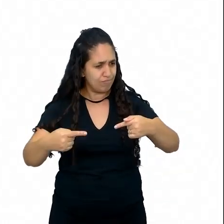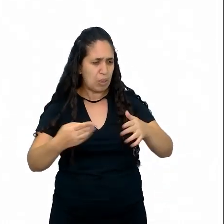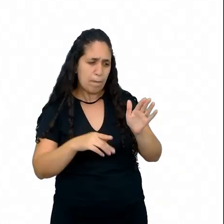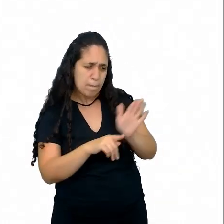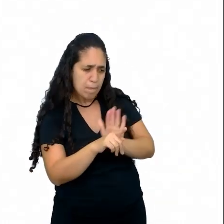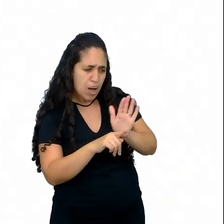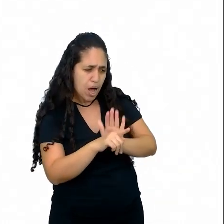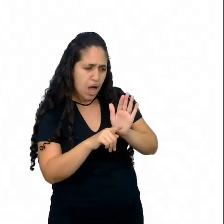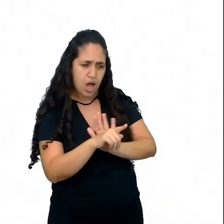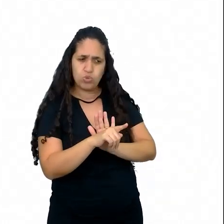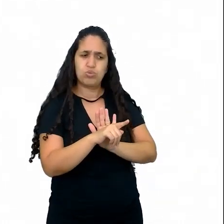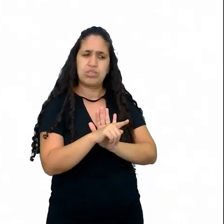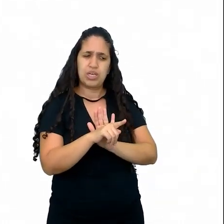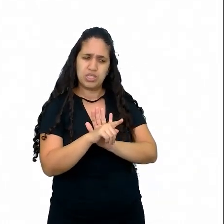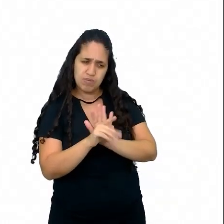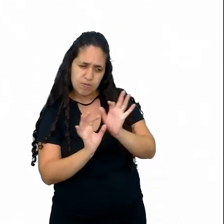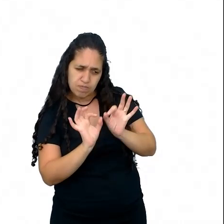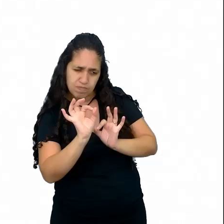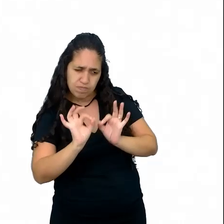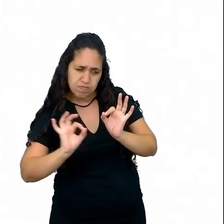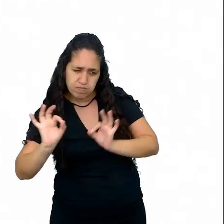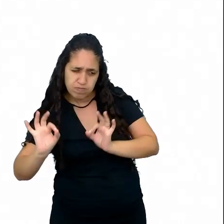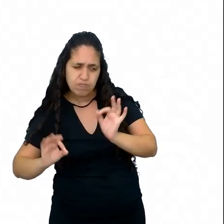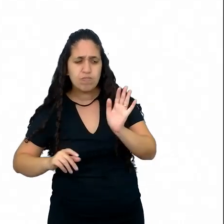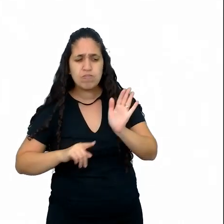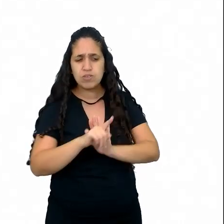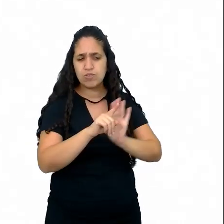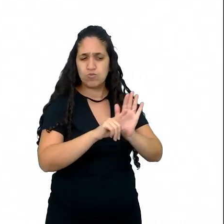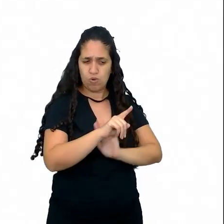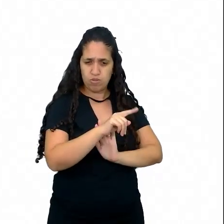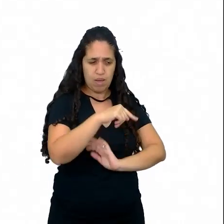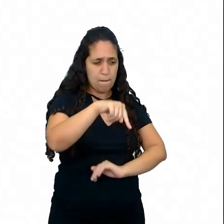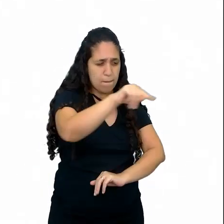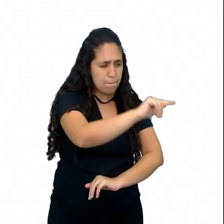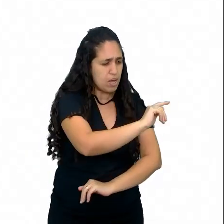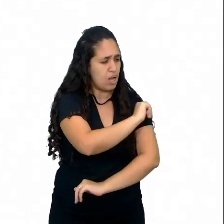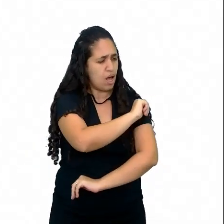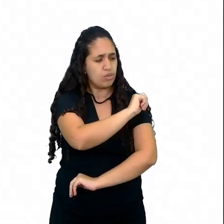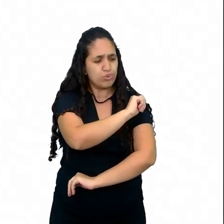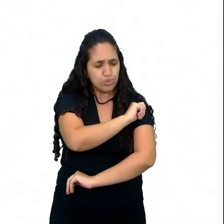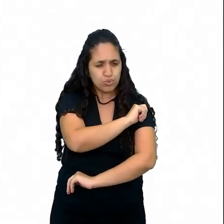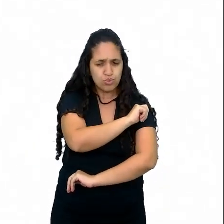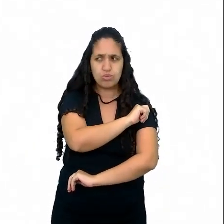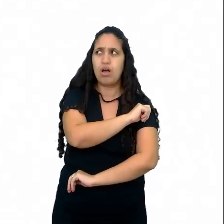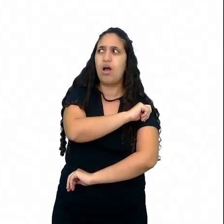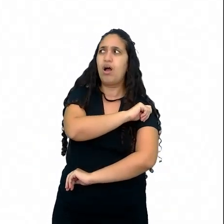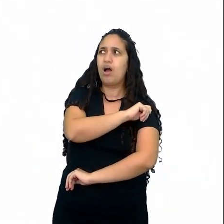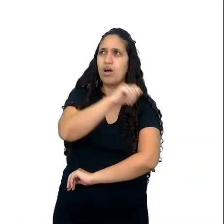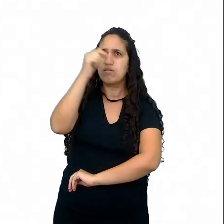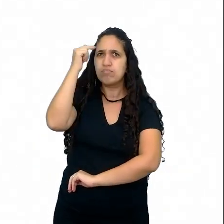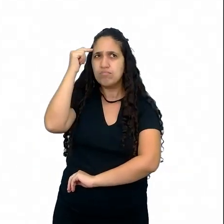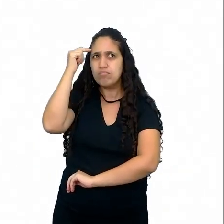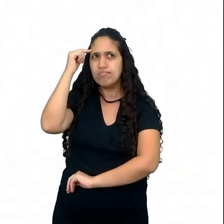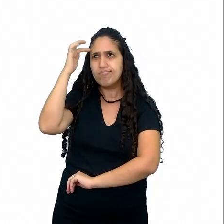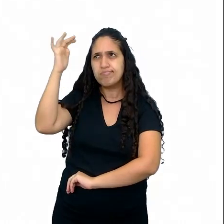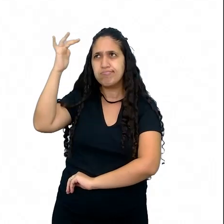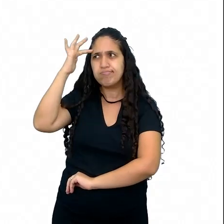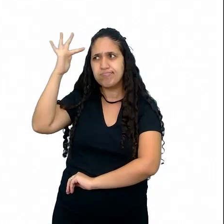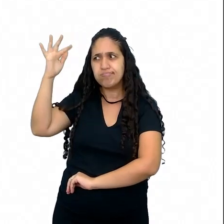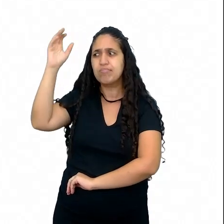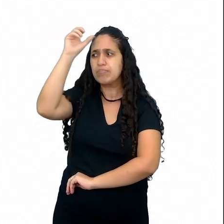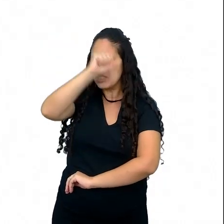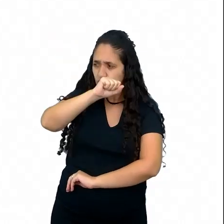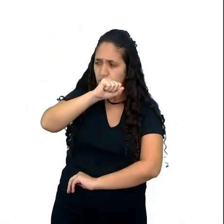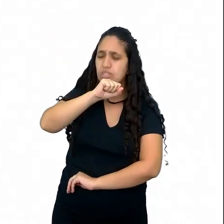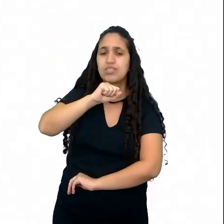perguntas bem elencadas, perguntas bem postas, para que faça com que esse aluno coloque à prova aquilo que ele aprendeu e,